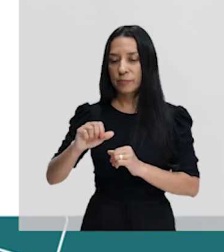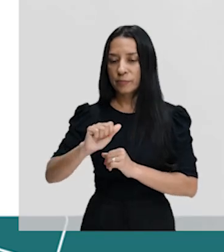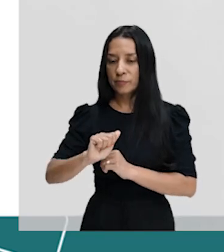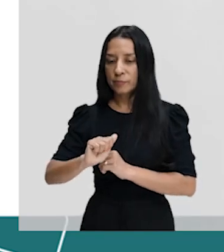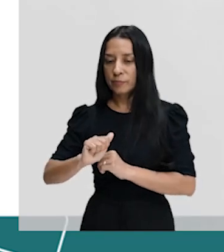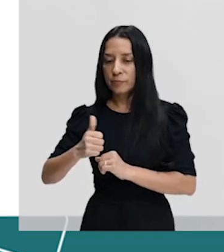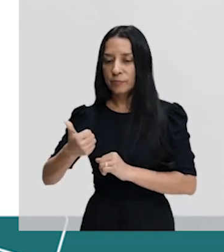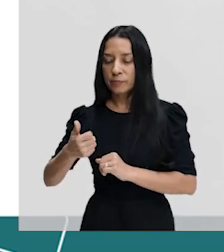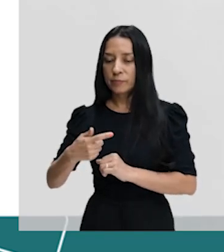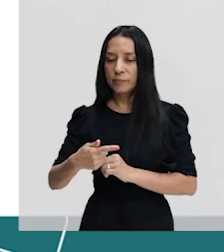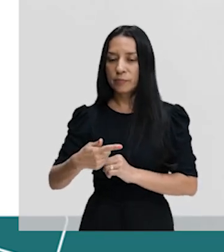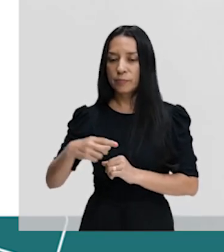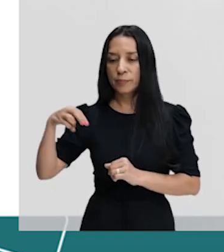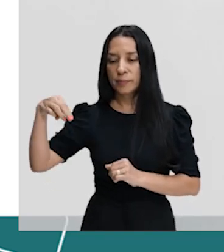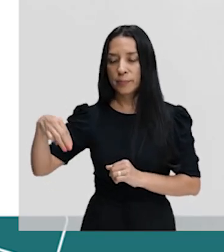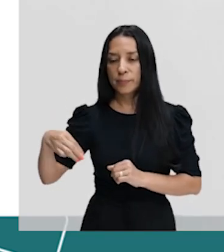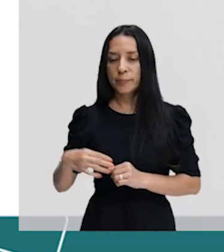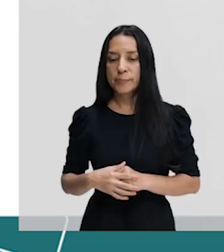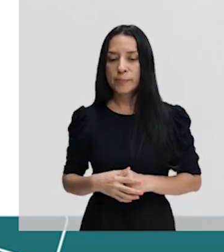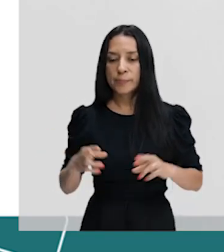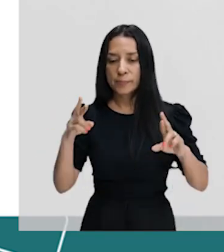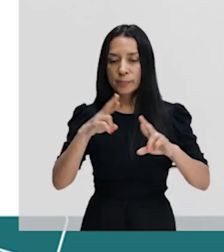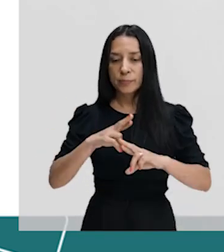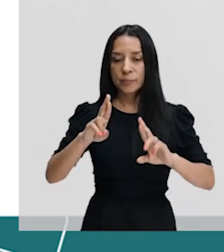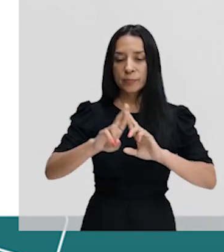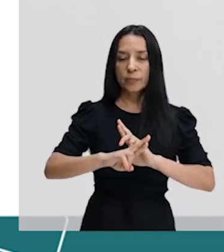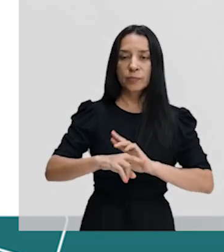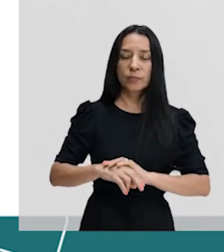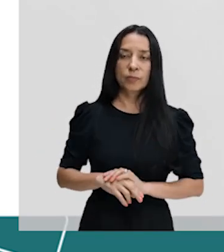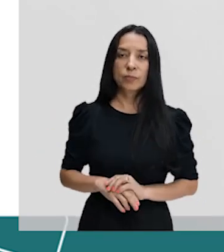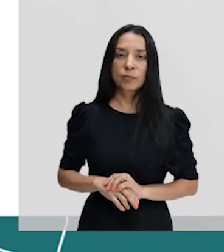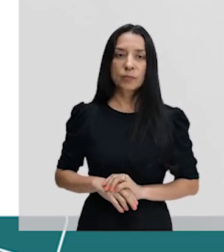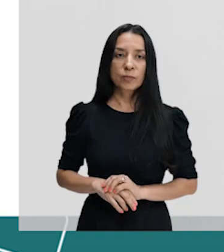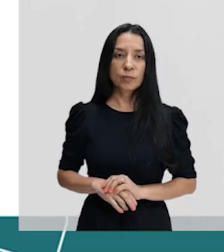tá aqui a relação deles tá ok